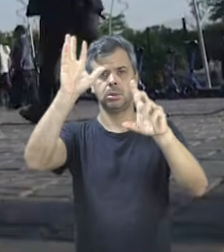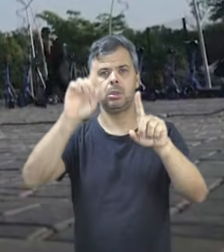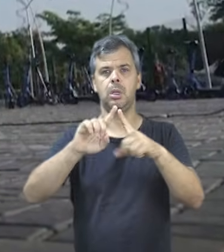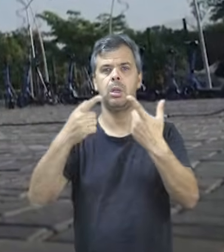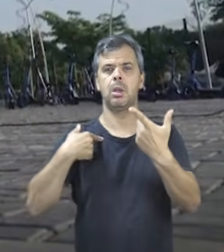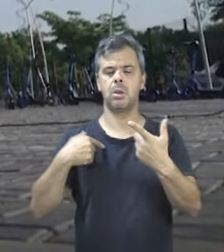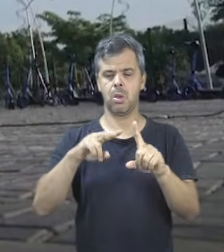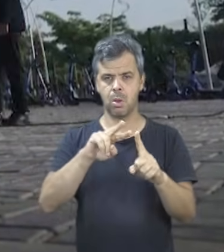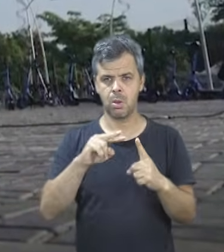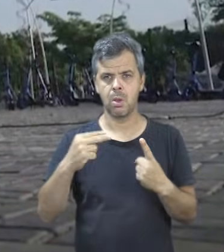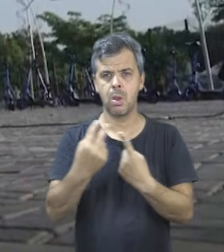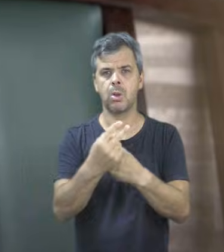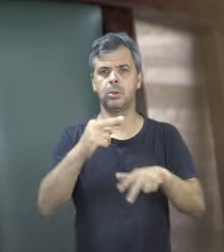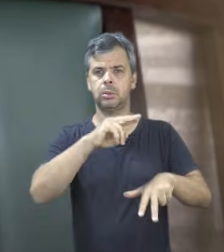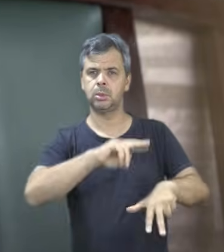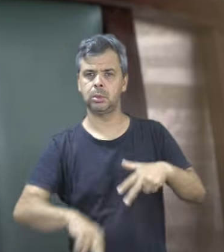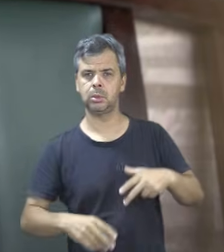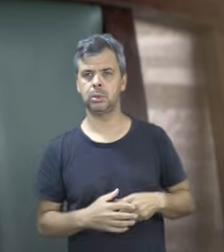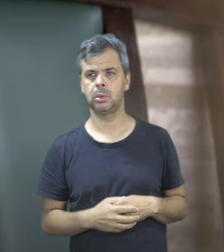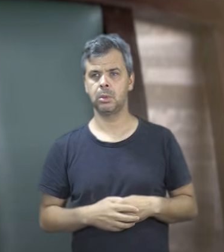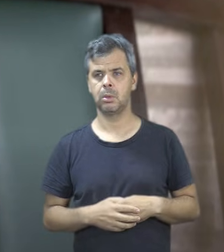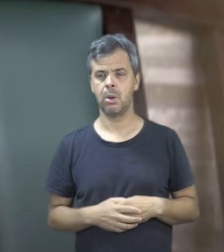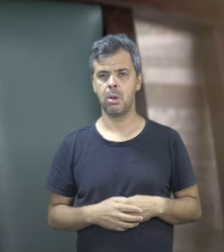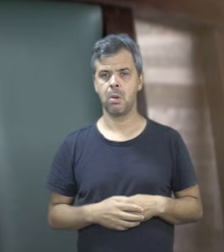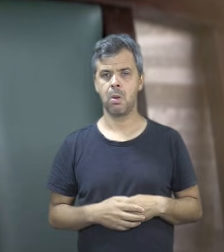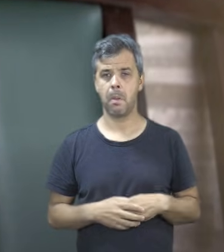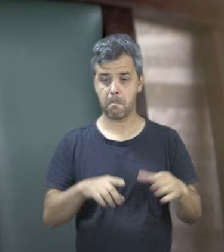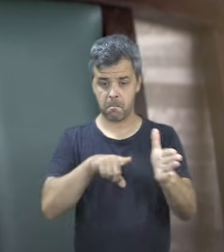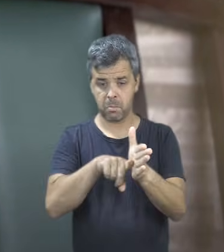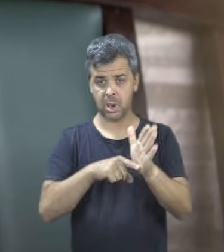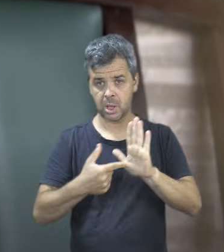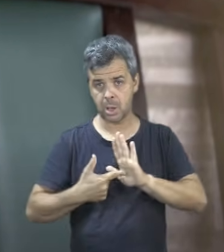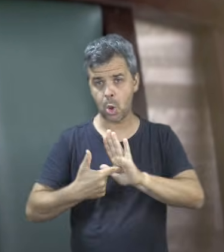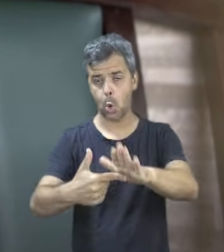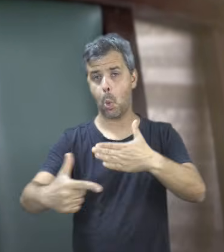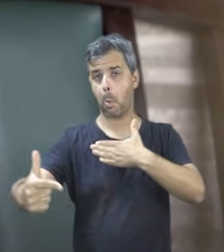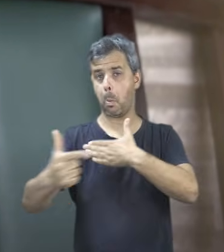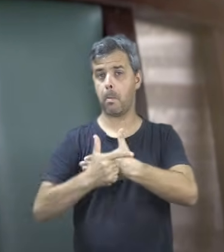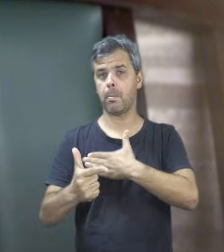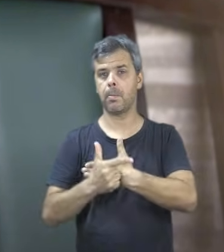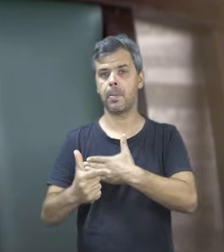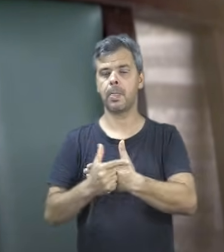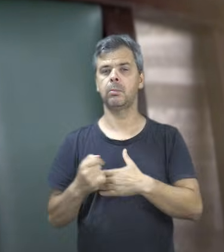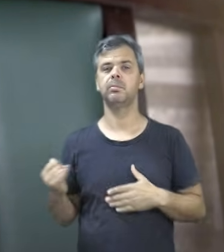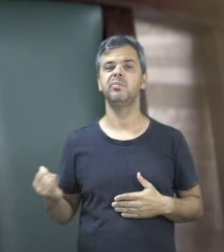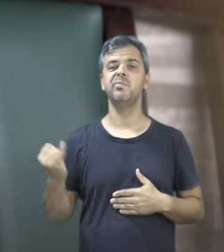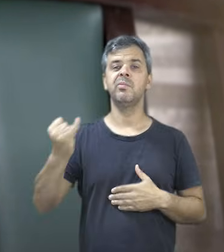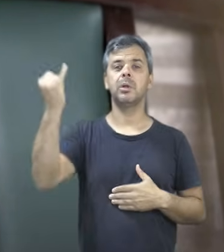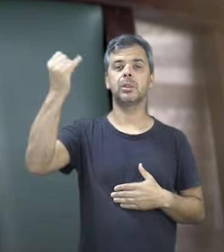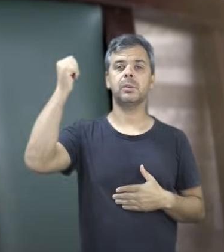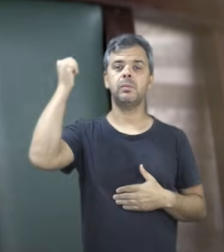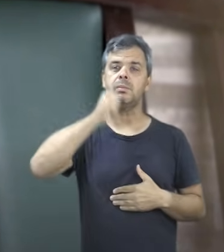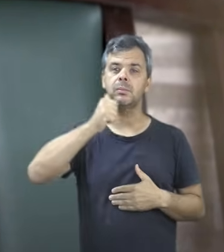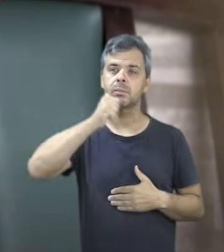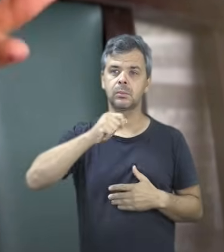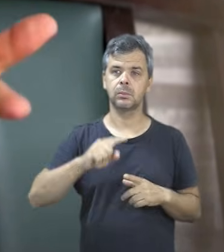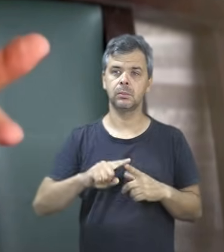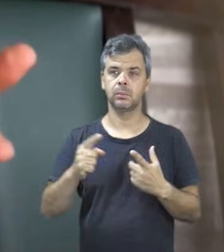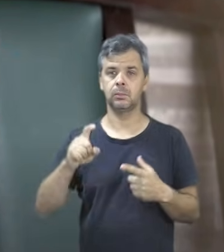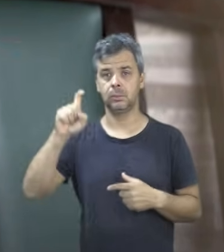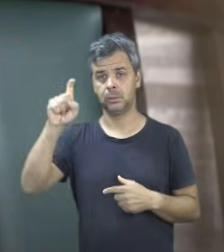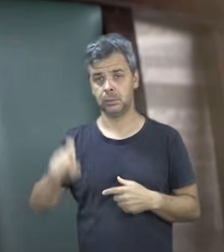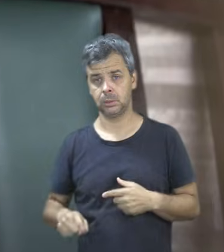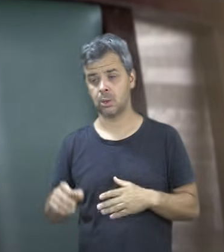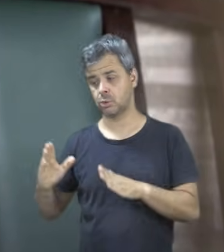com perspectiva de gênero. Dados mostram o papel tão importante das mulheres, seja